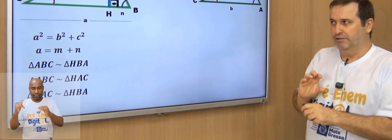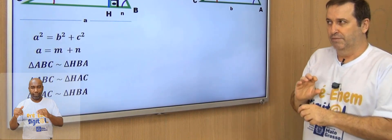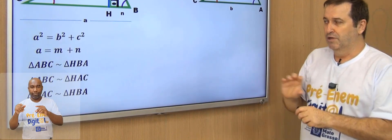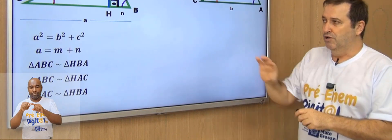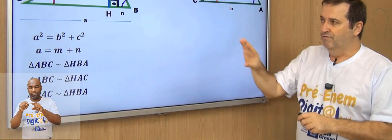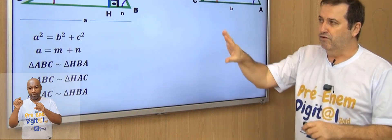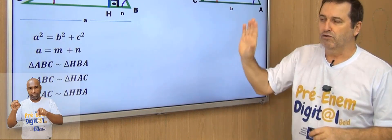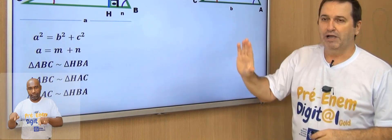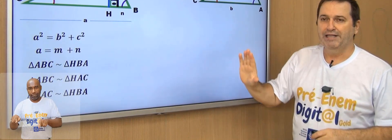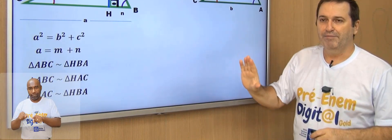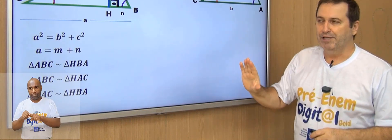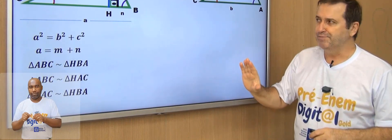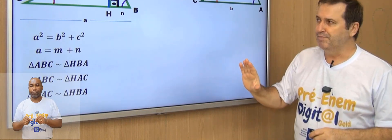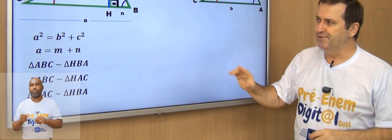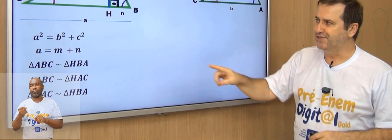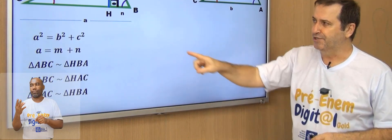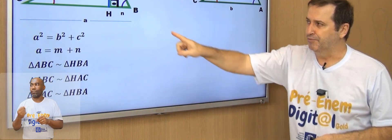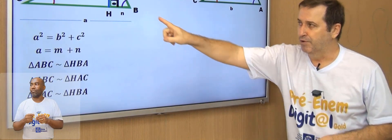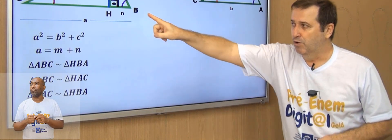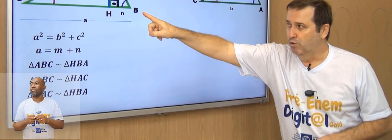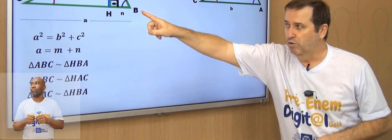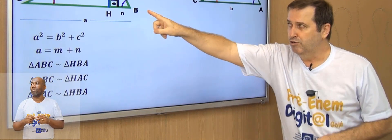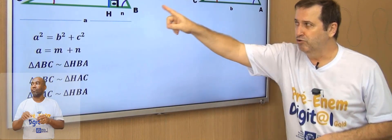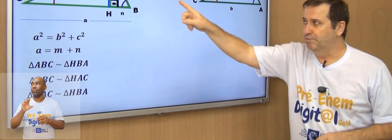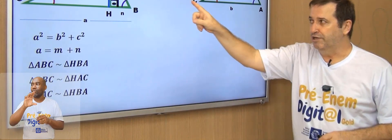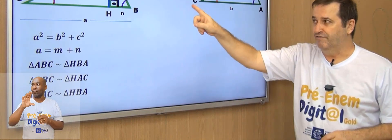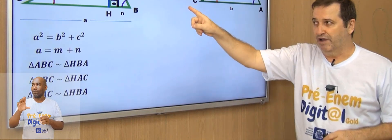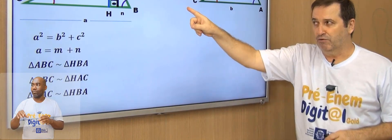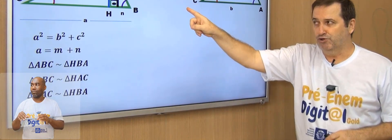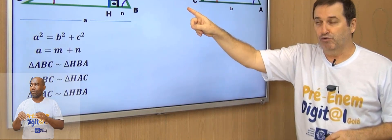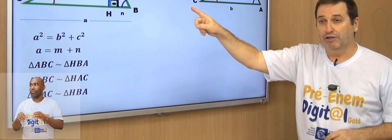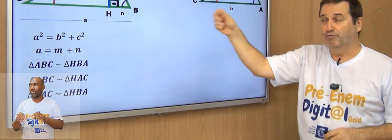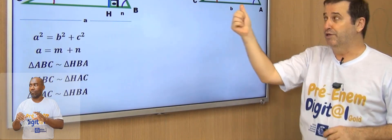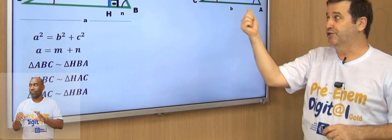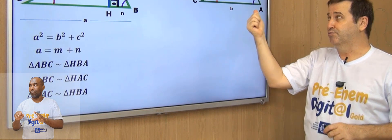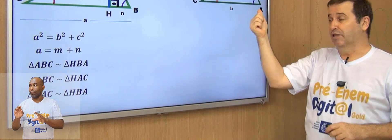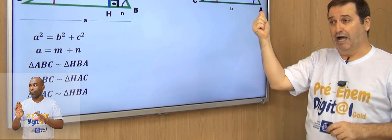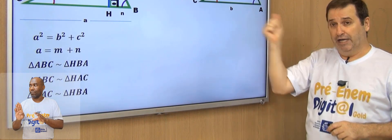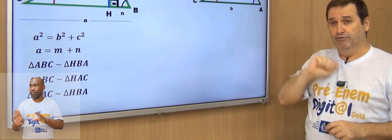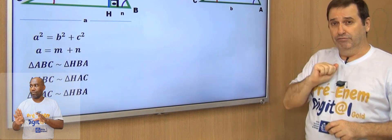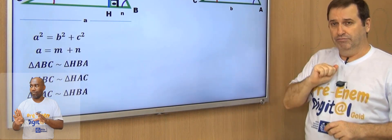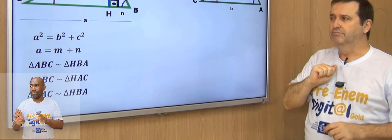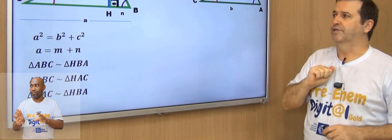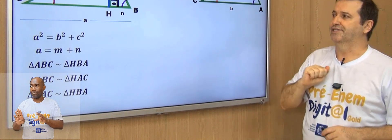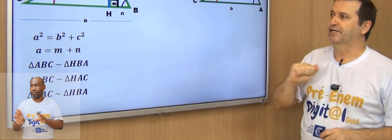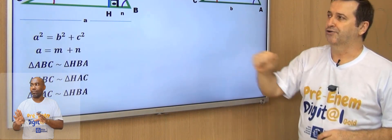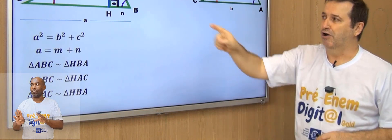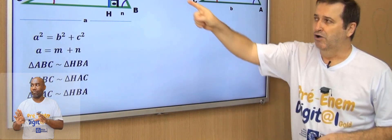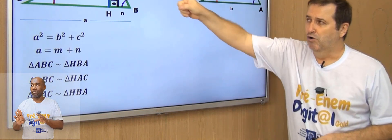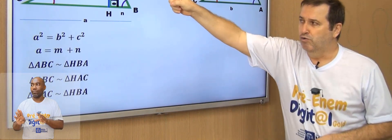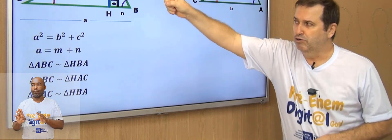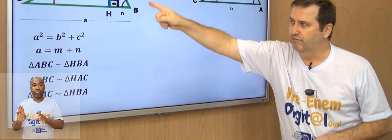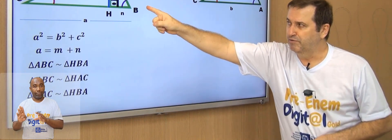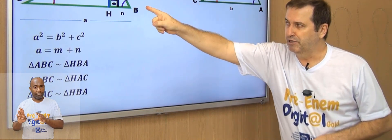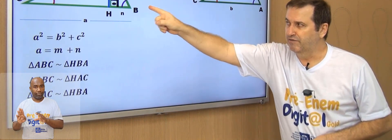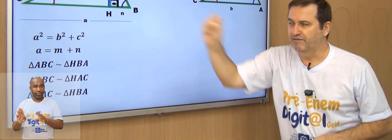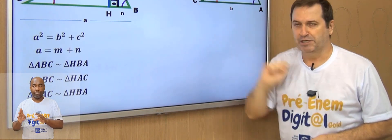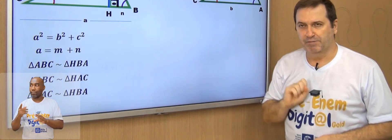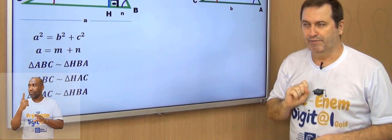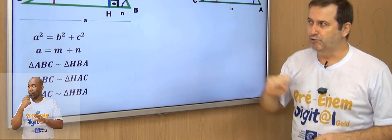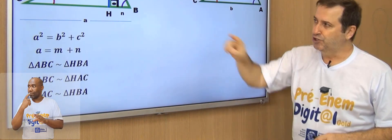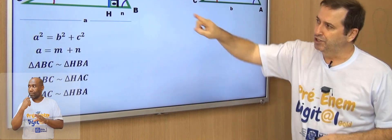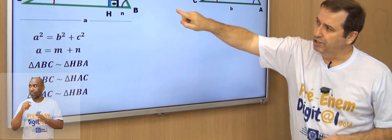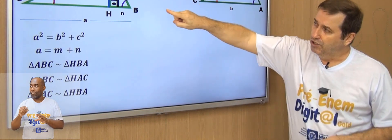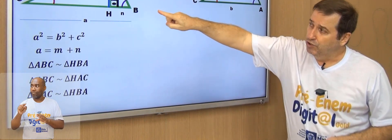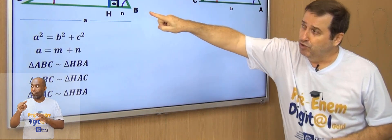ó tenho o menor vou colocar ele na mesma posição o ângulo B vai continuar do mesmo lado Tá certo ó o ângulo